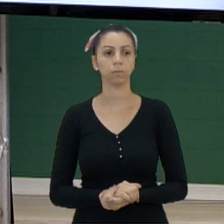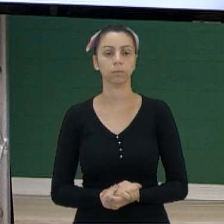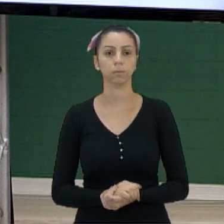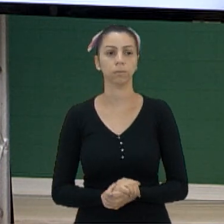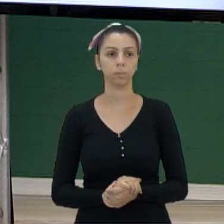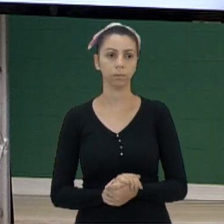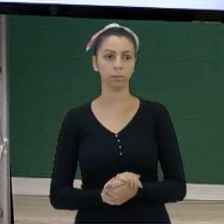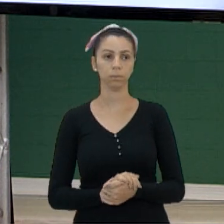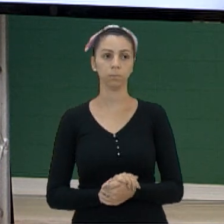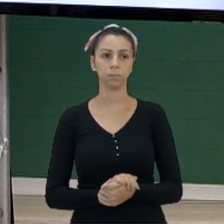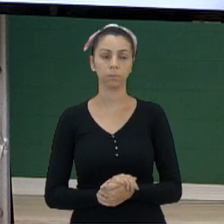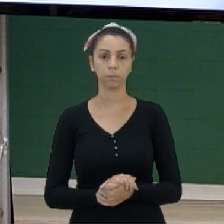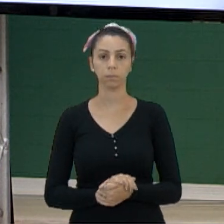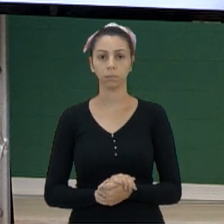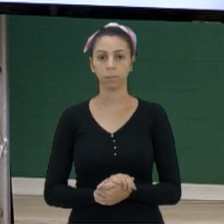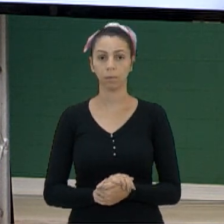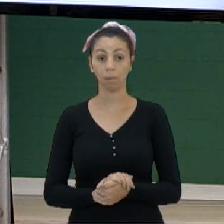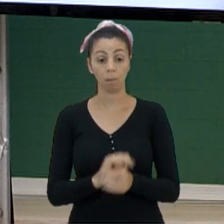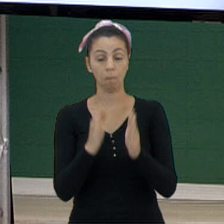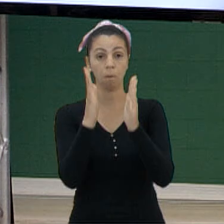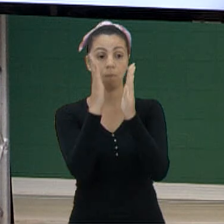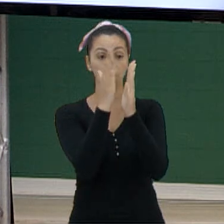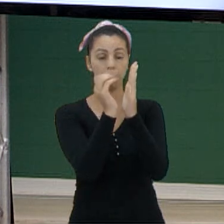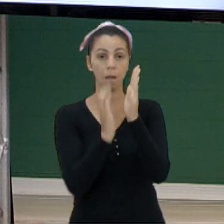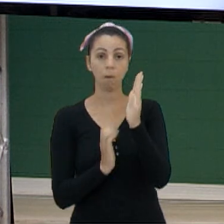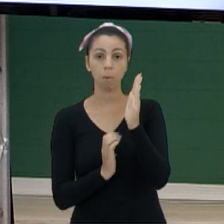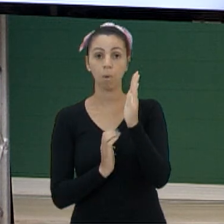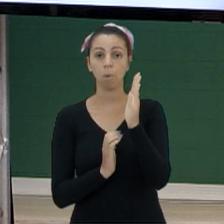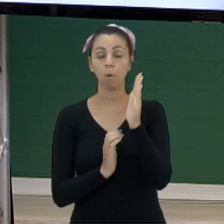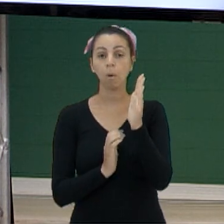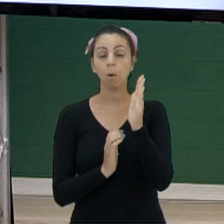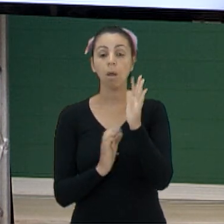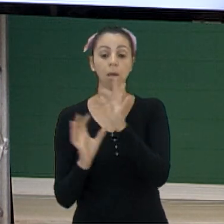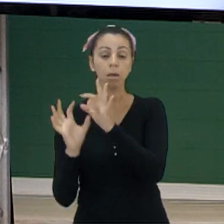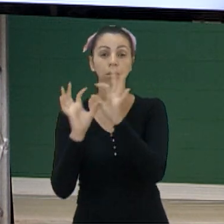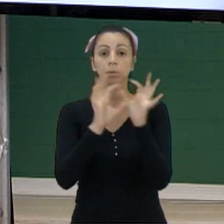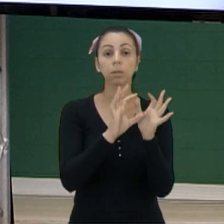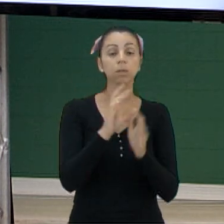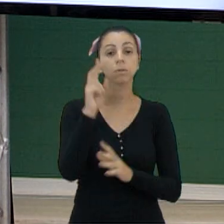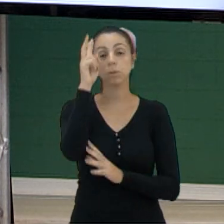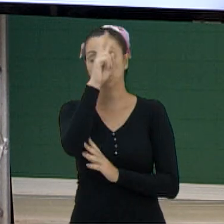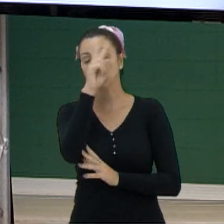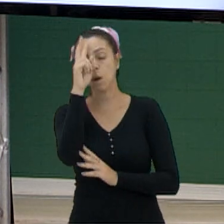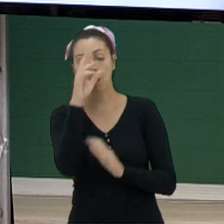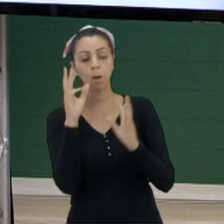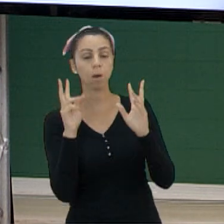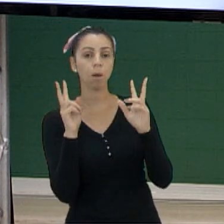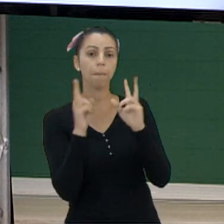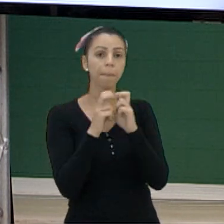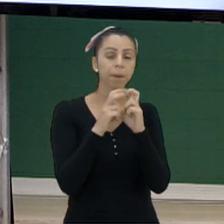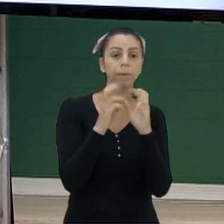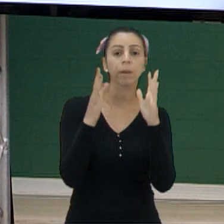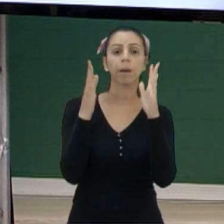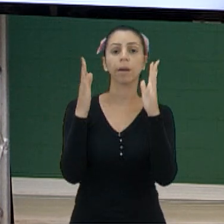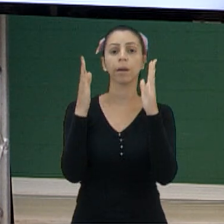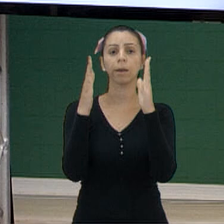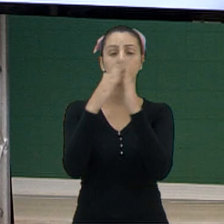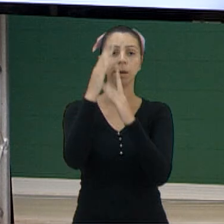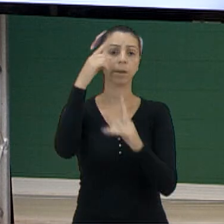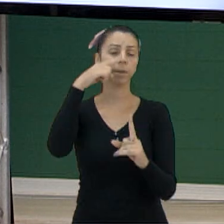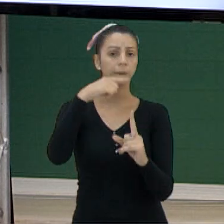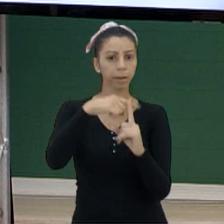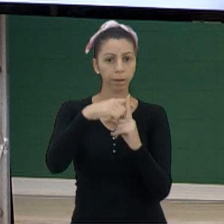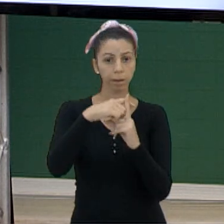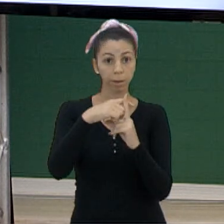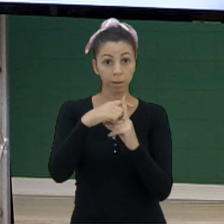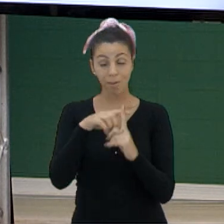Tá? Conceituamos o Barroco. Buscamos lá o contexto histórico, vamos falar da briga da igreja, tudo. Eu tinha uma aula